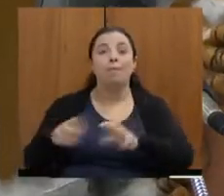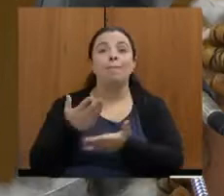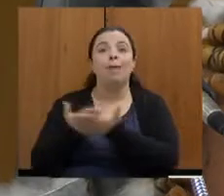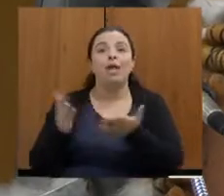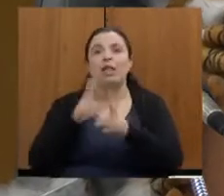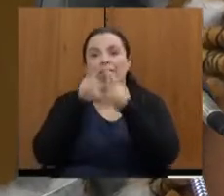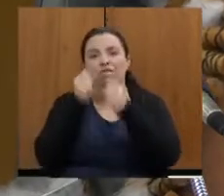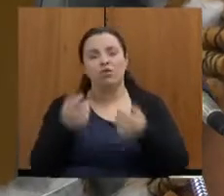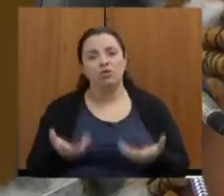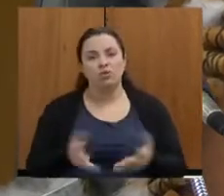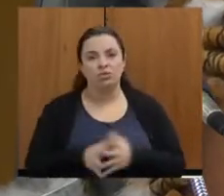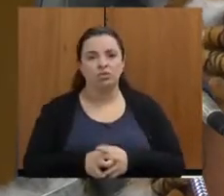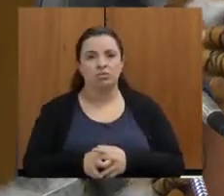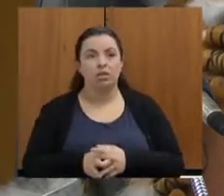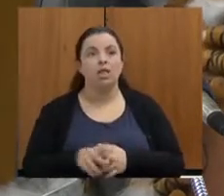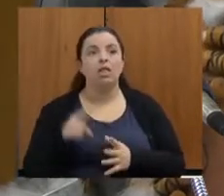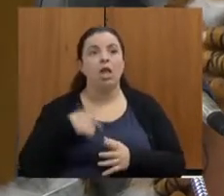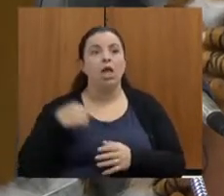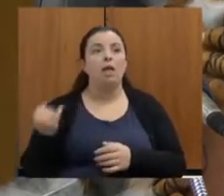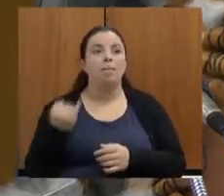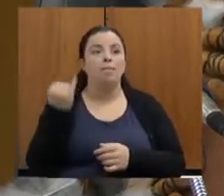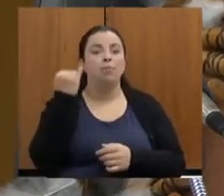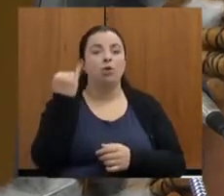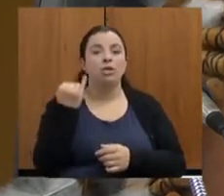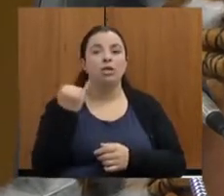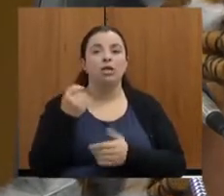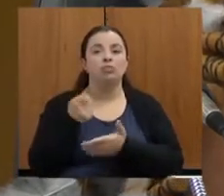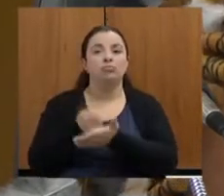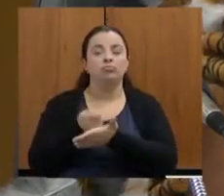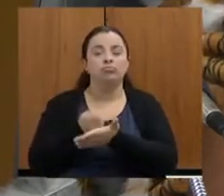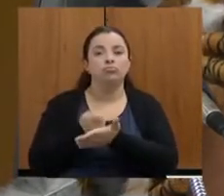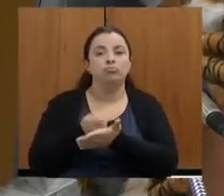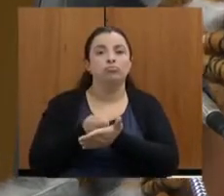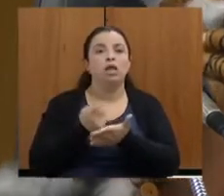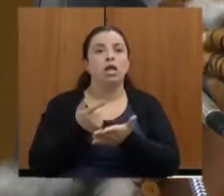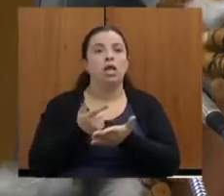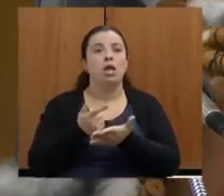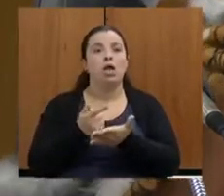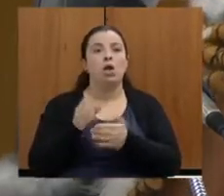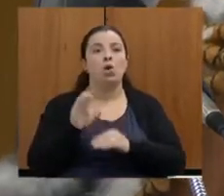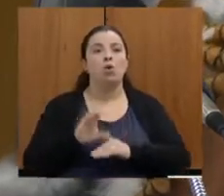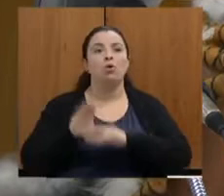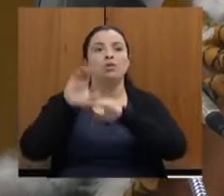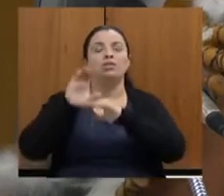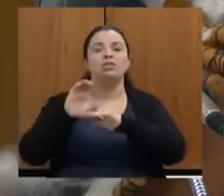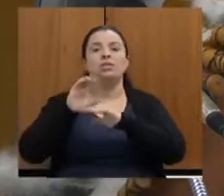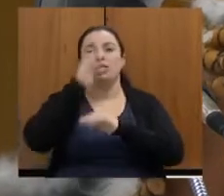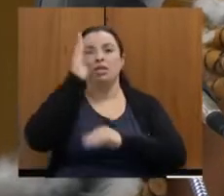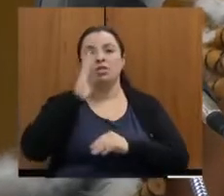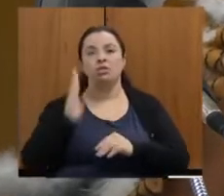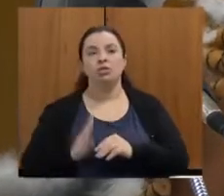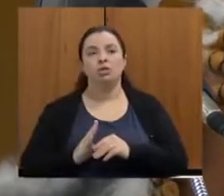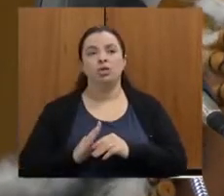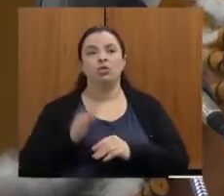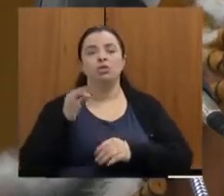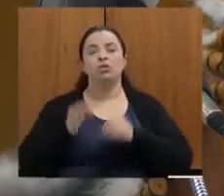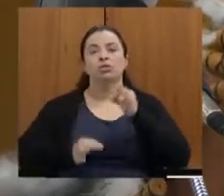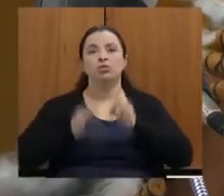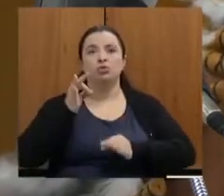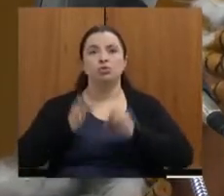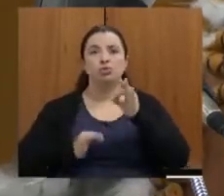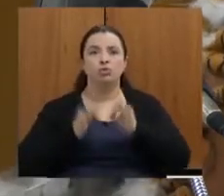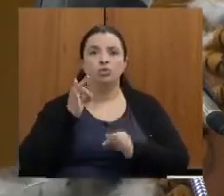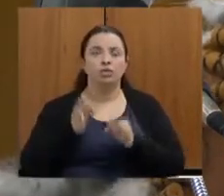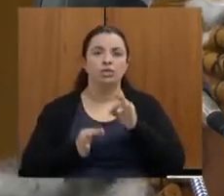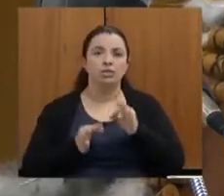é fundamental fazer um apelo e ao Conselho Nacional de Justiça que vem intermediando as negociações que